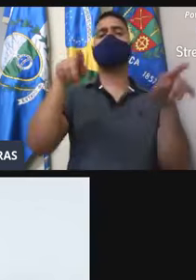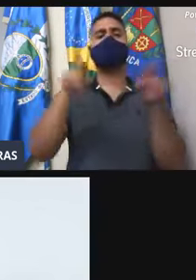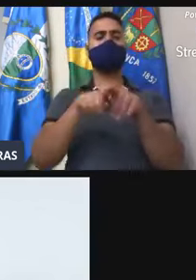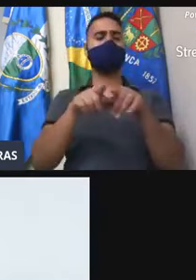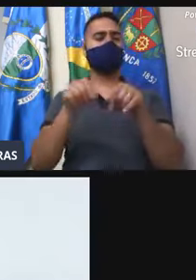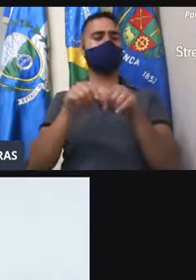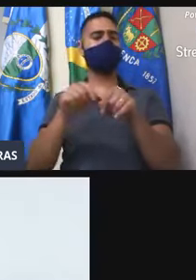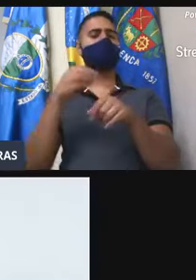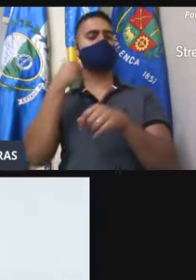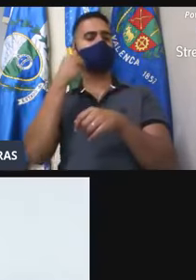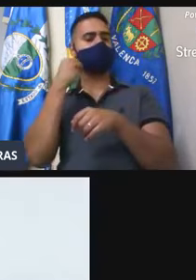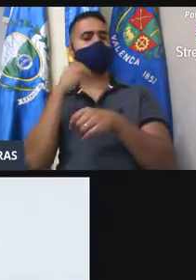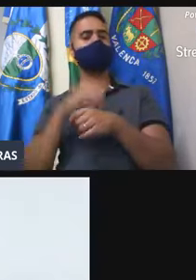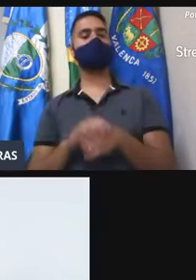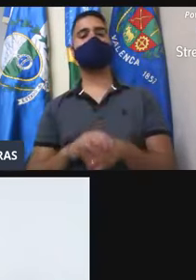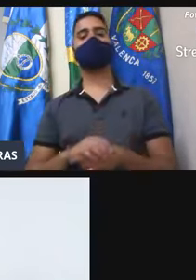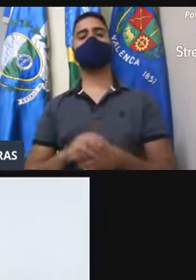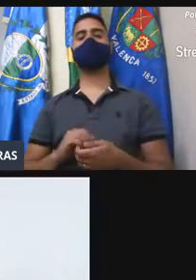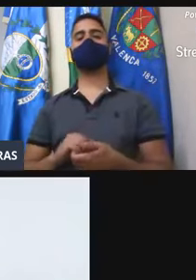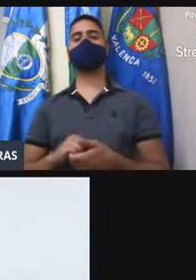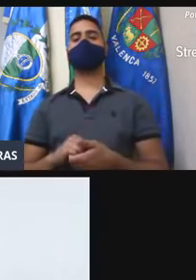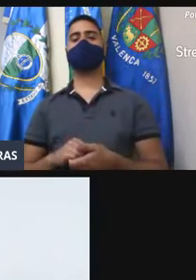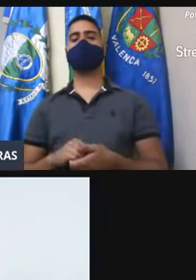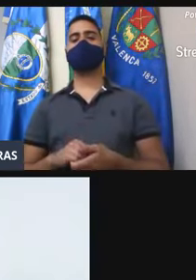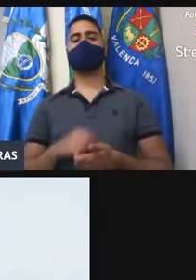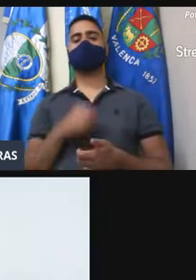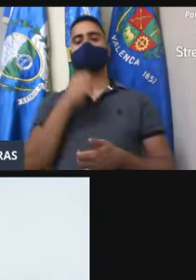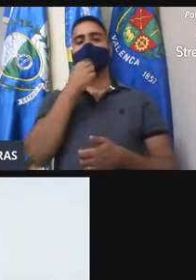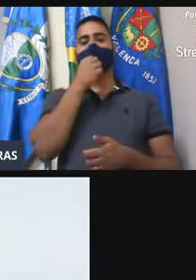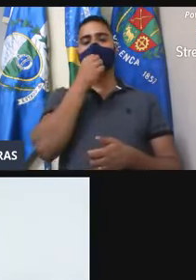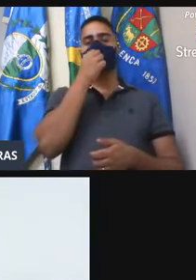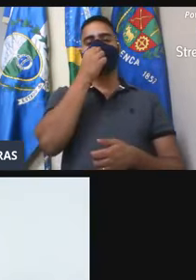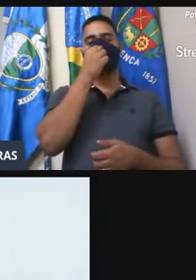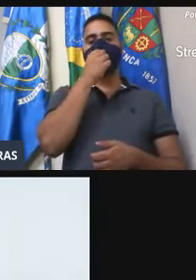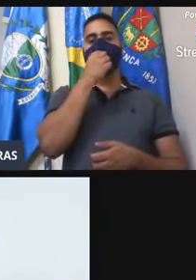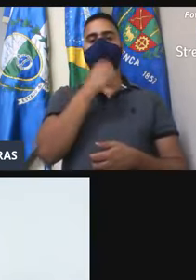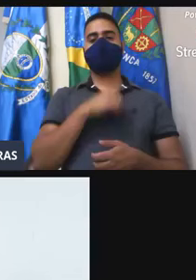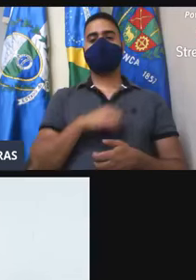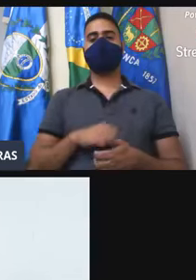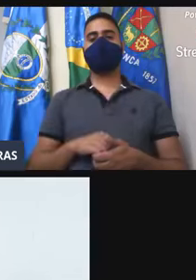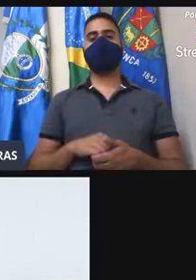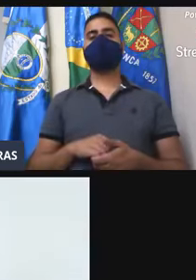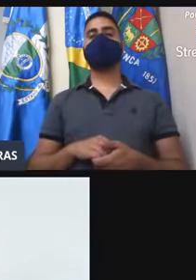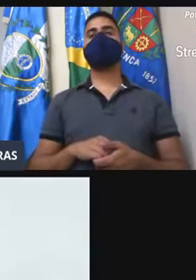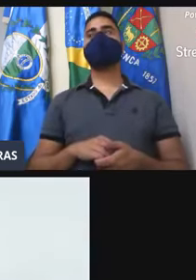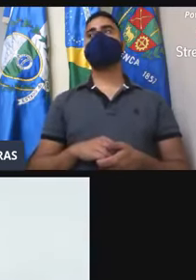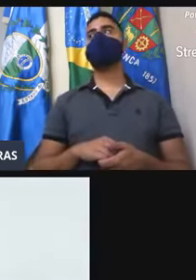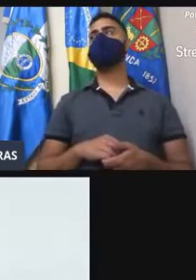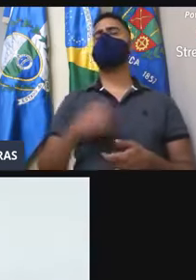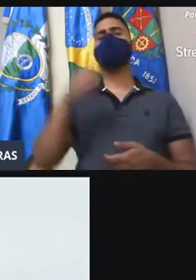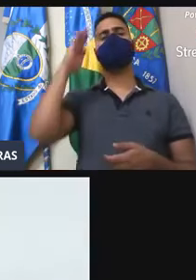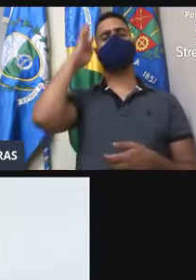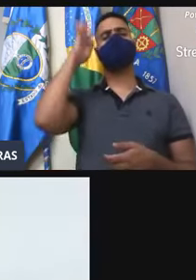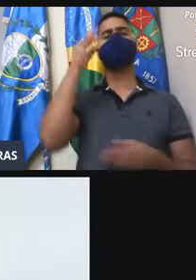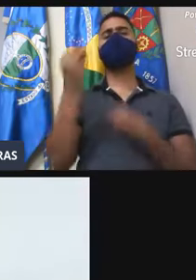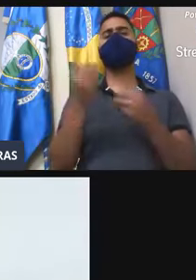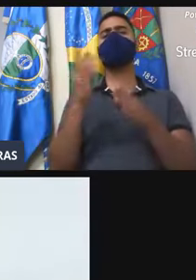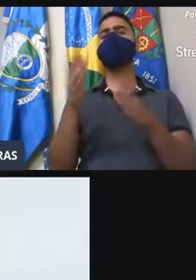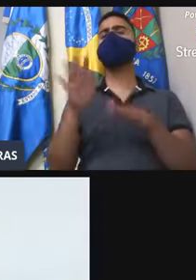poder escalonar lá na barreira. Eu tenho certeza que quem cuida disso é o executivo. Eles vão pensar numa maneira de